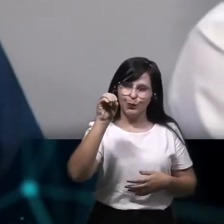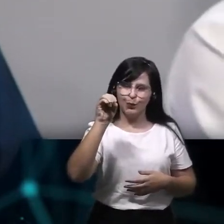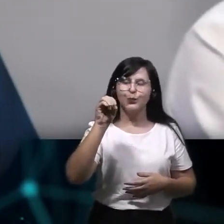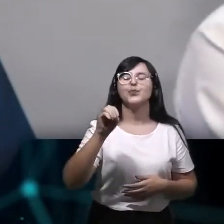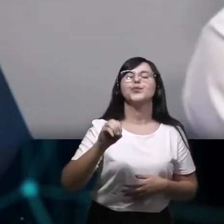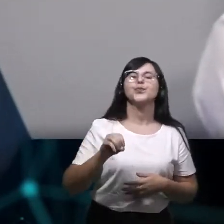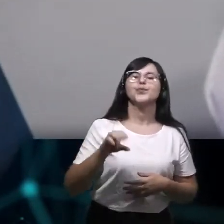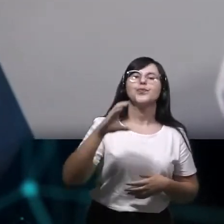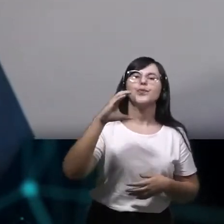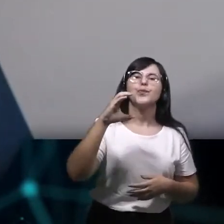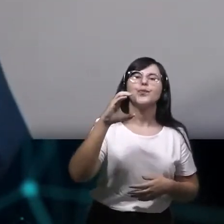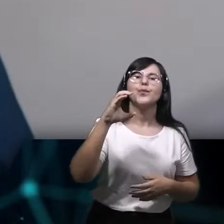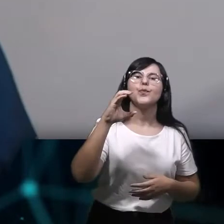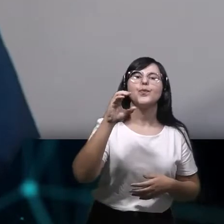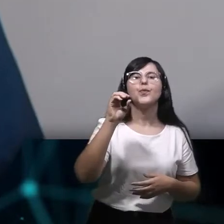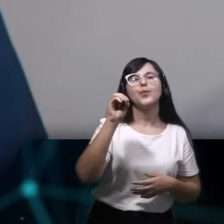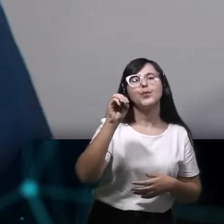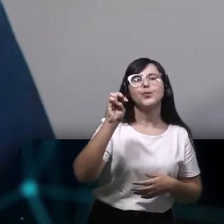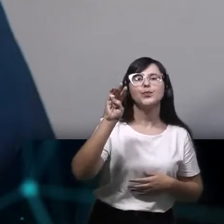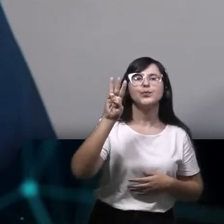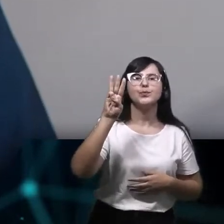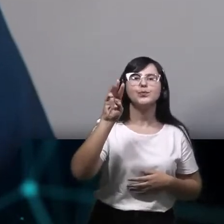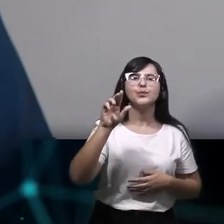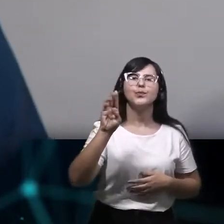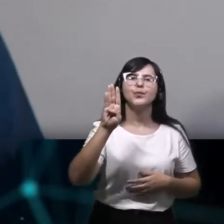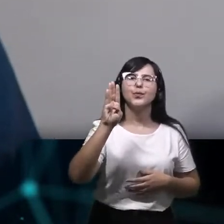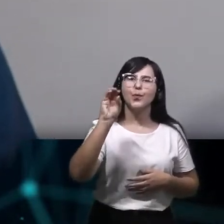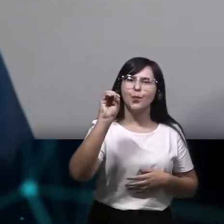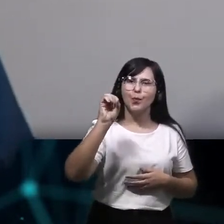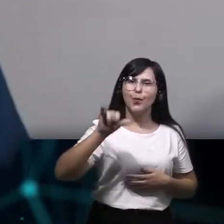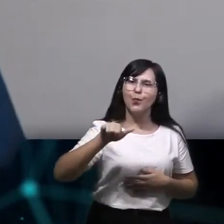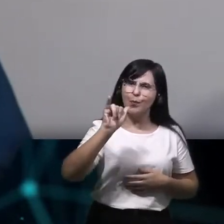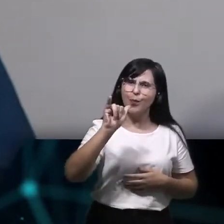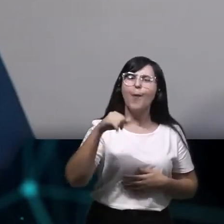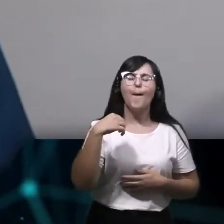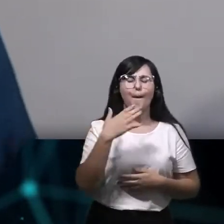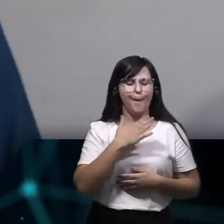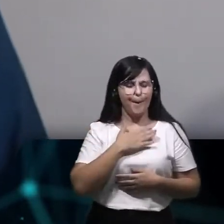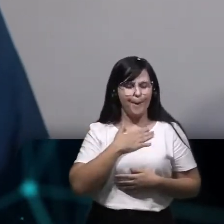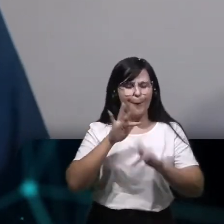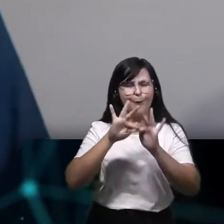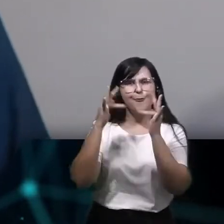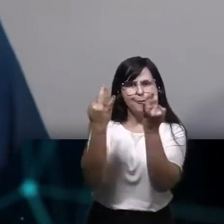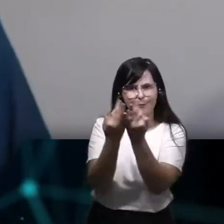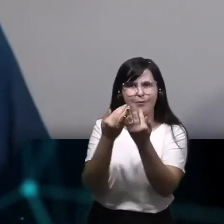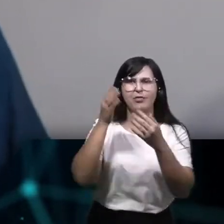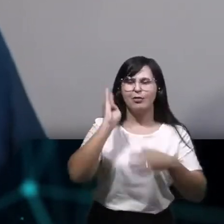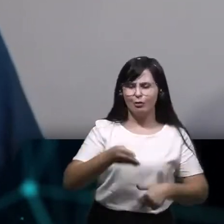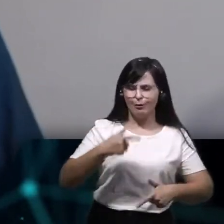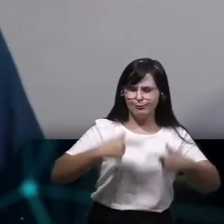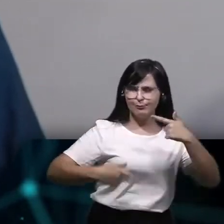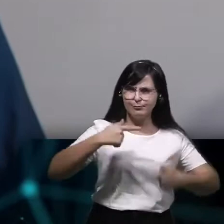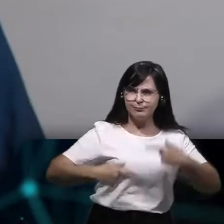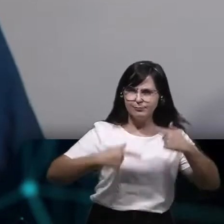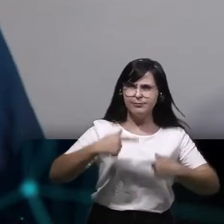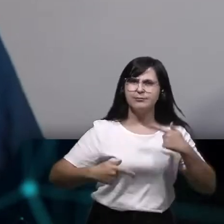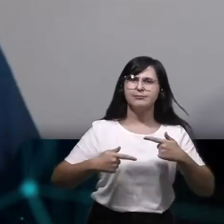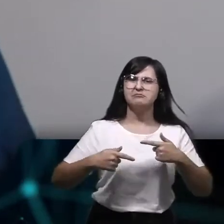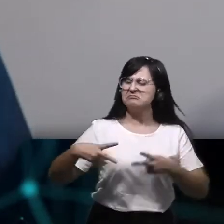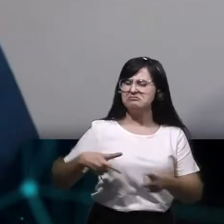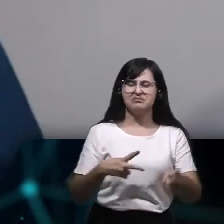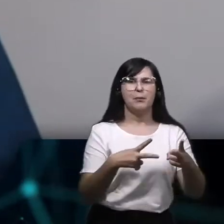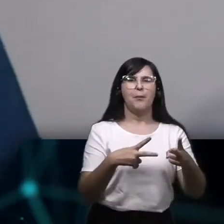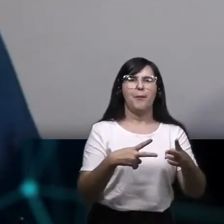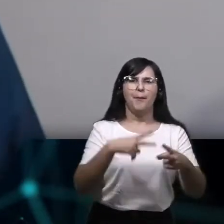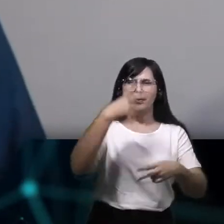tanto da parte da minha mãe como do meu pai. Família Aguiar é uma família política, a família do seu Manuel Deodato é uma família política. E